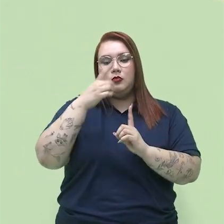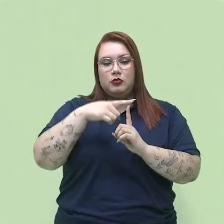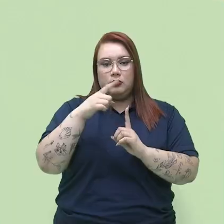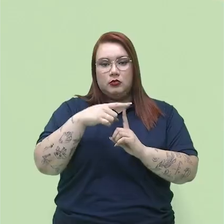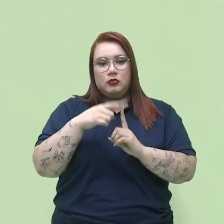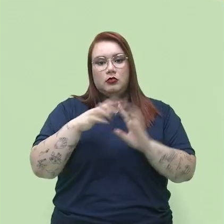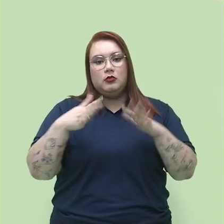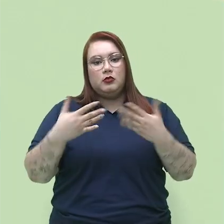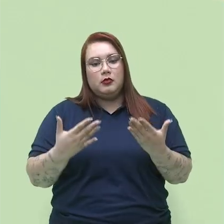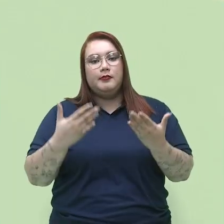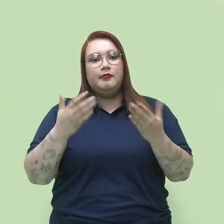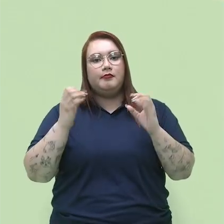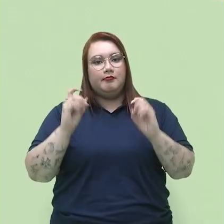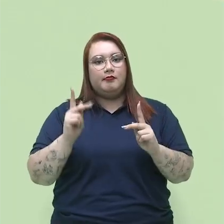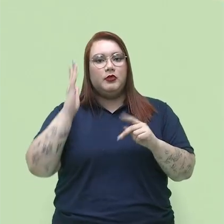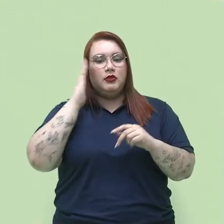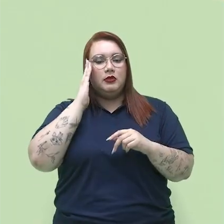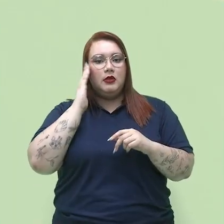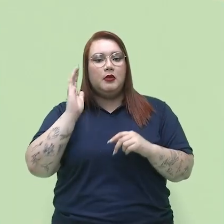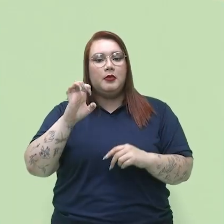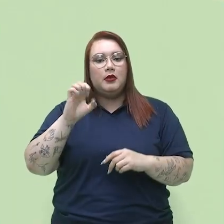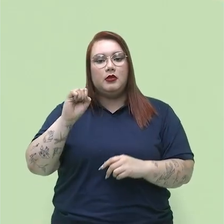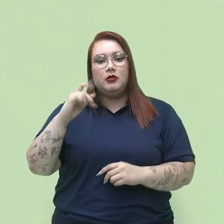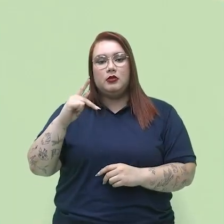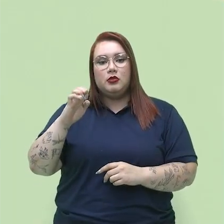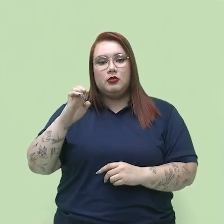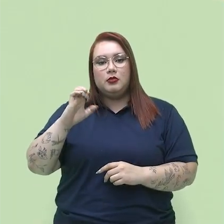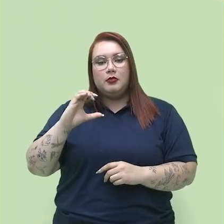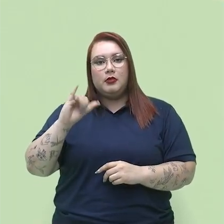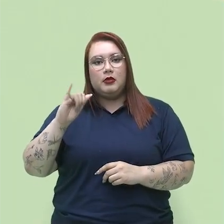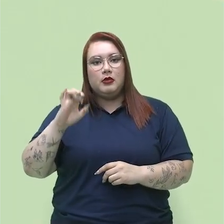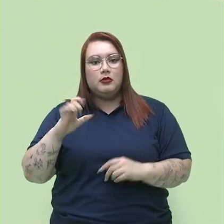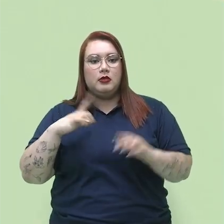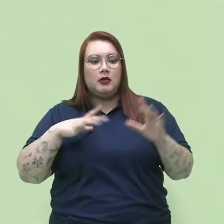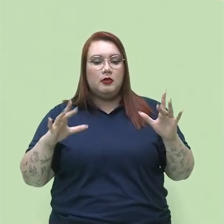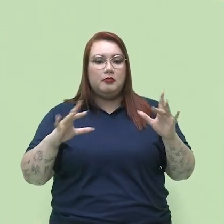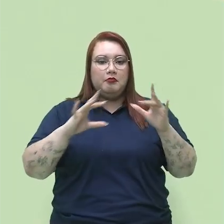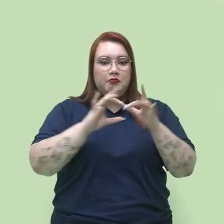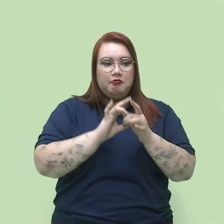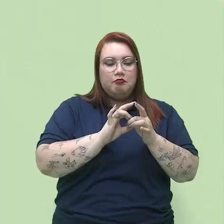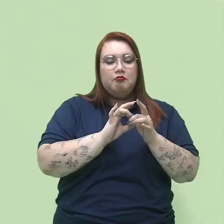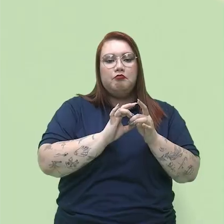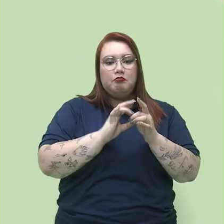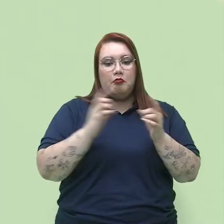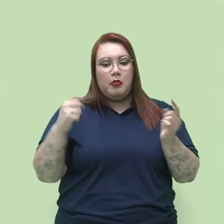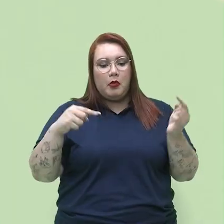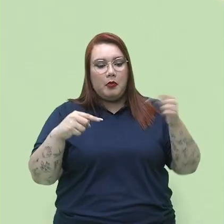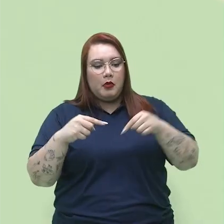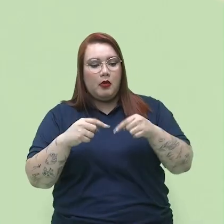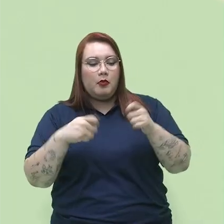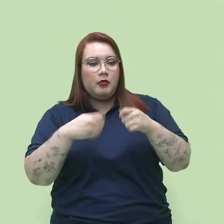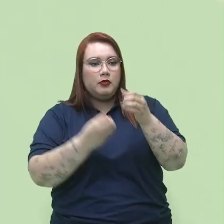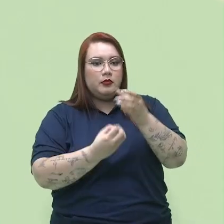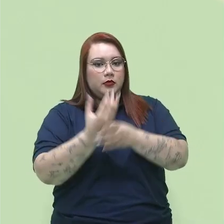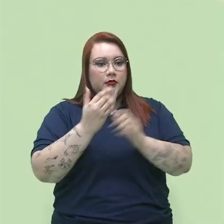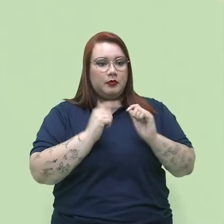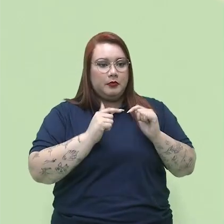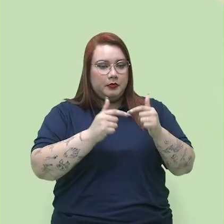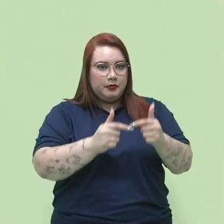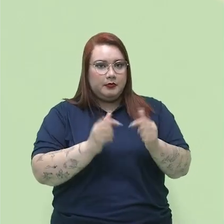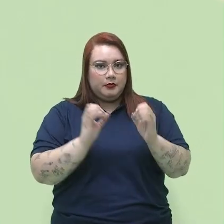E espécie, a gente já sabe que é aquele ser que consegue intercruzar, tá? Consegue gerar ali descendentes férteis.